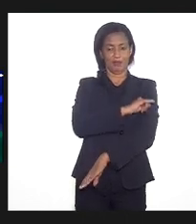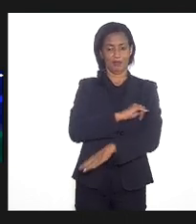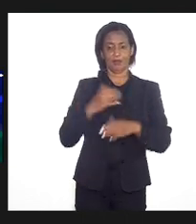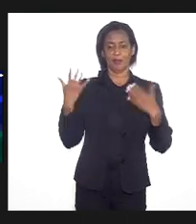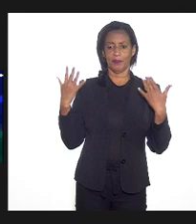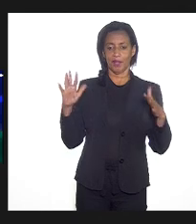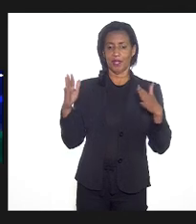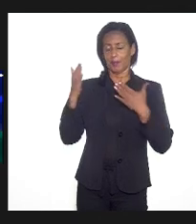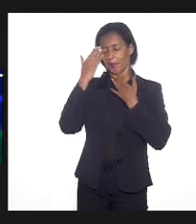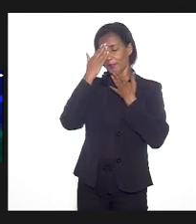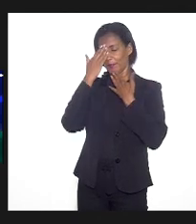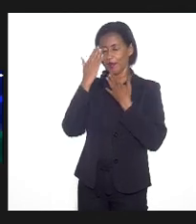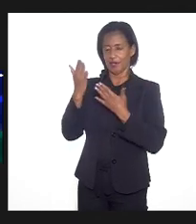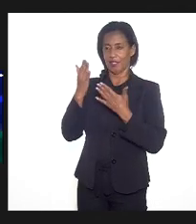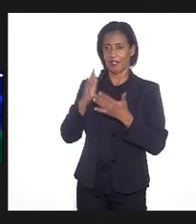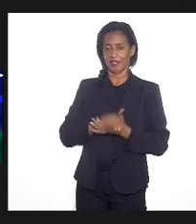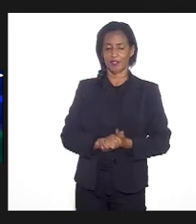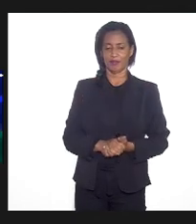Obrigado,